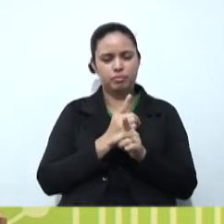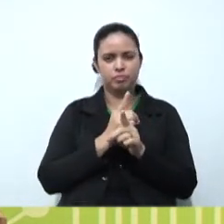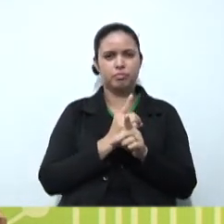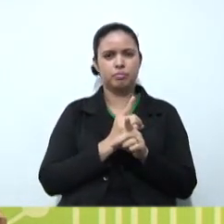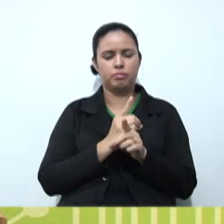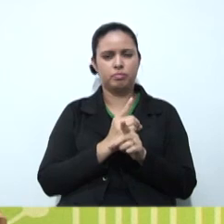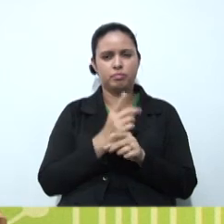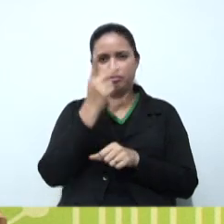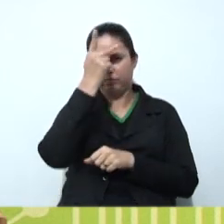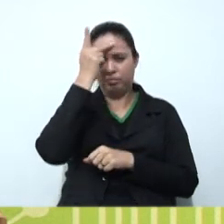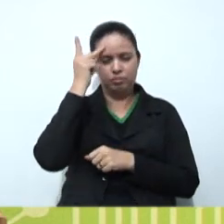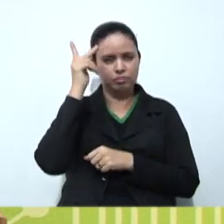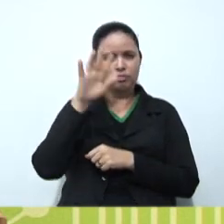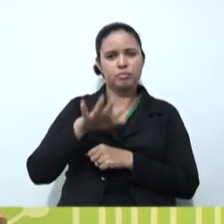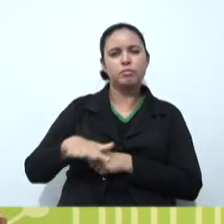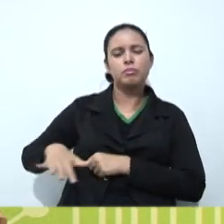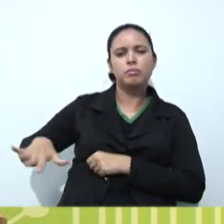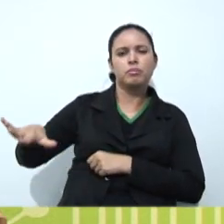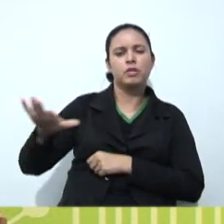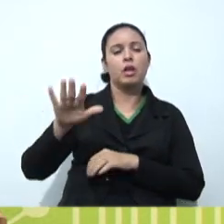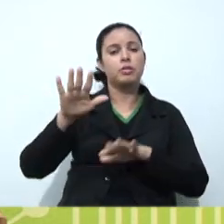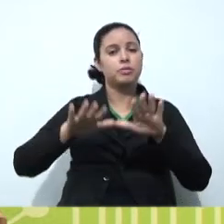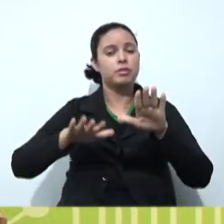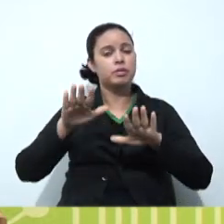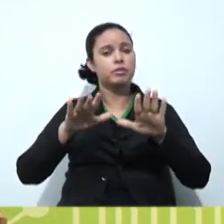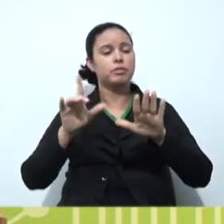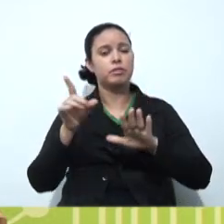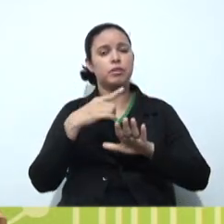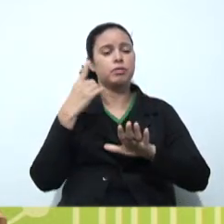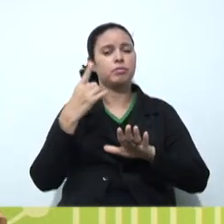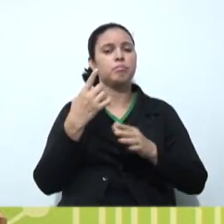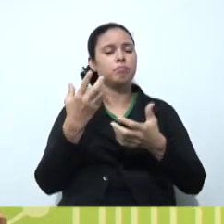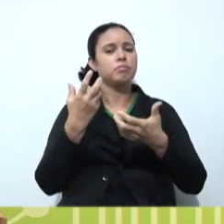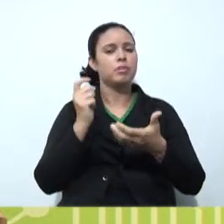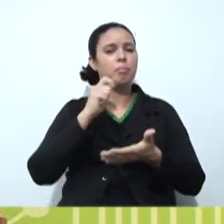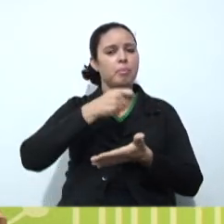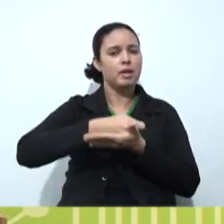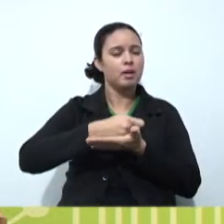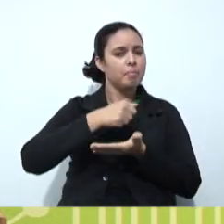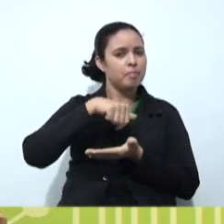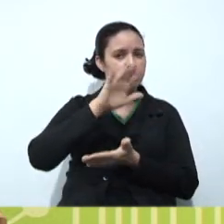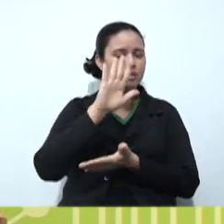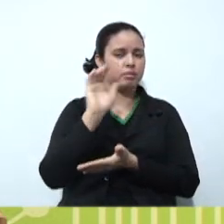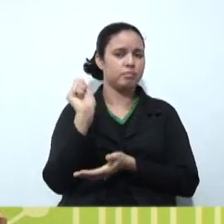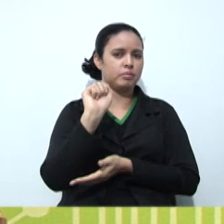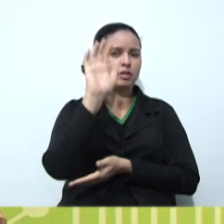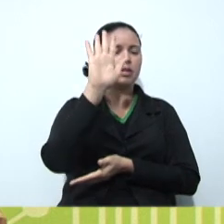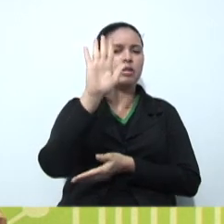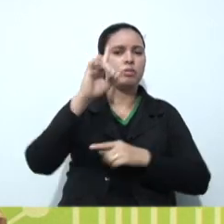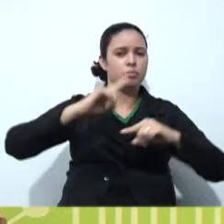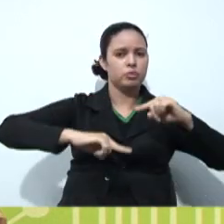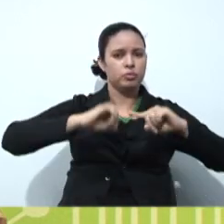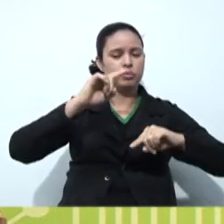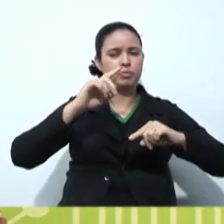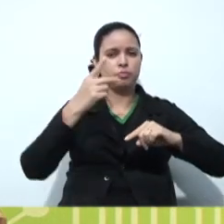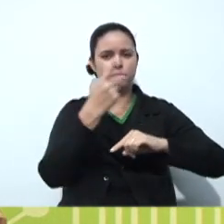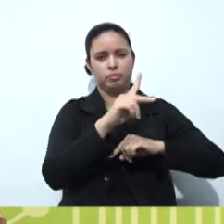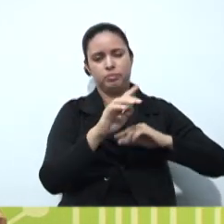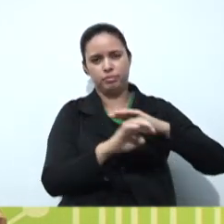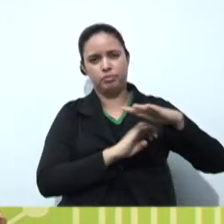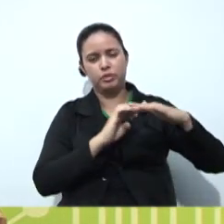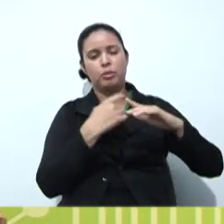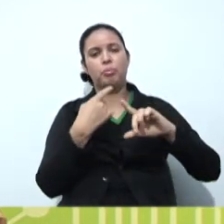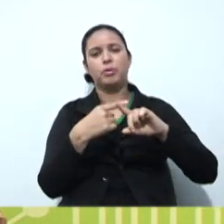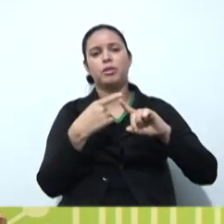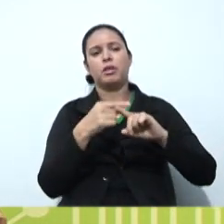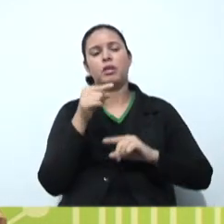pelos consumidores, por nós. Às vezes nós preferimos pagar um pouco mais caro pelo produto daquela empresa só pelo